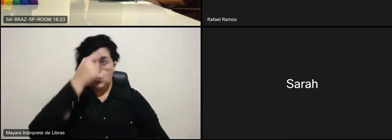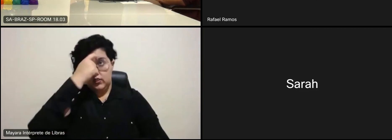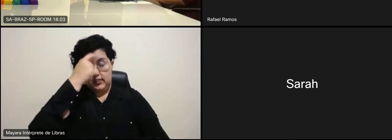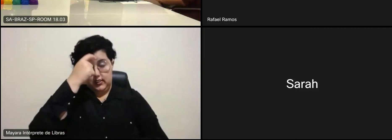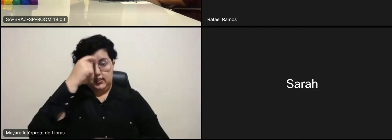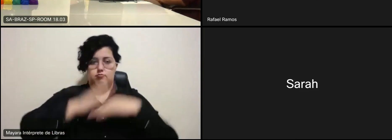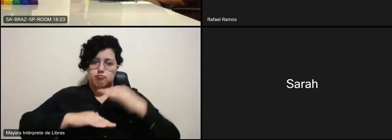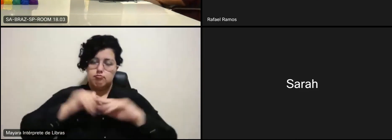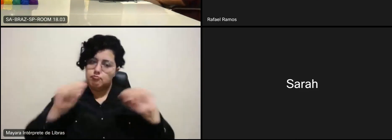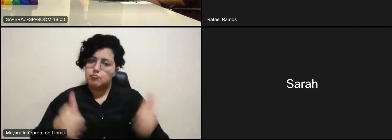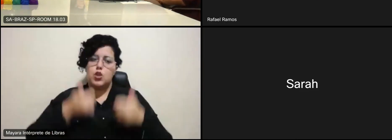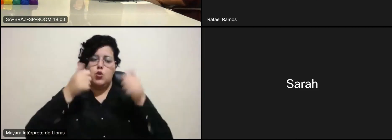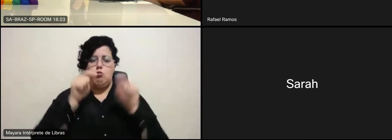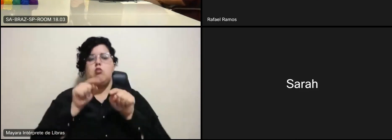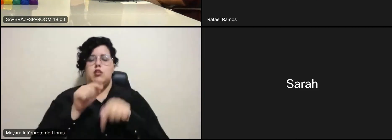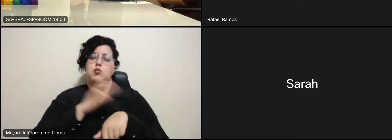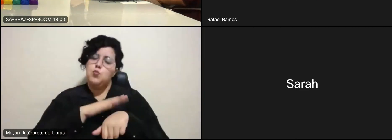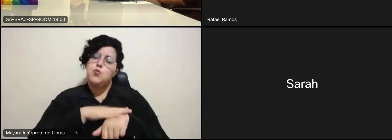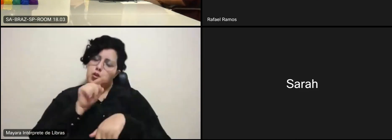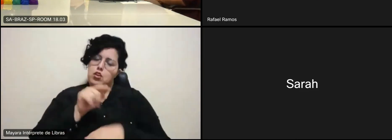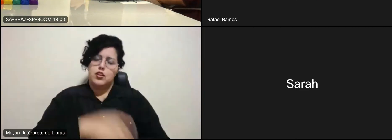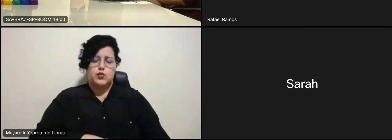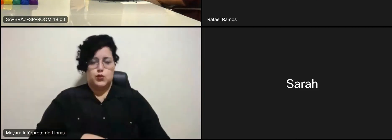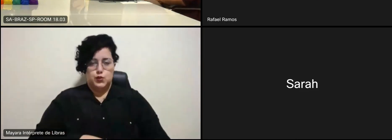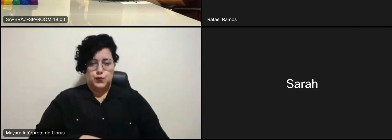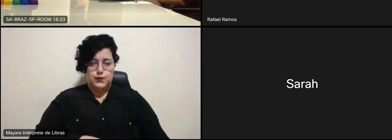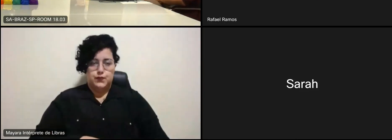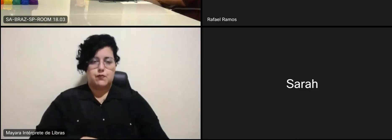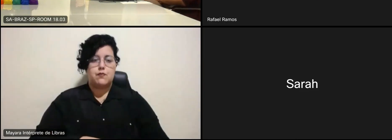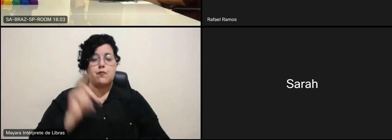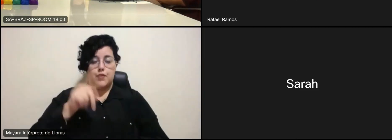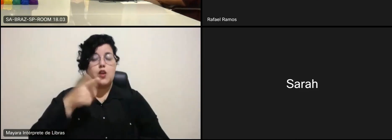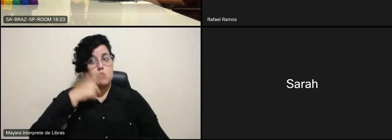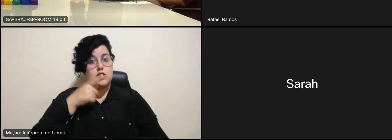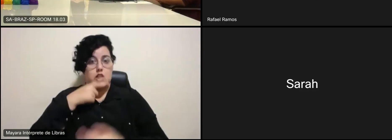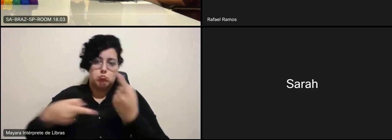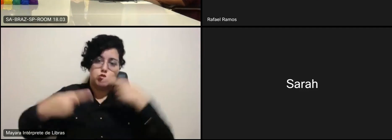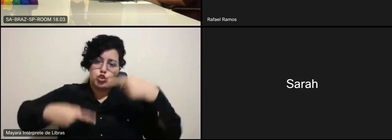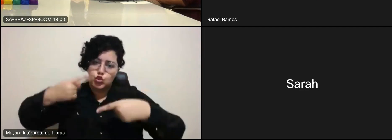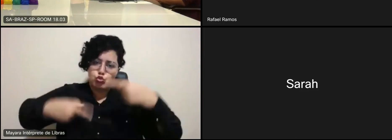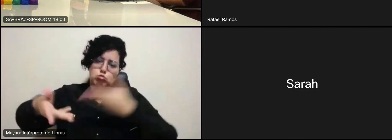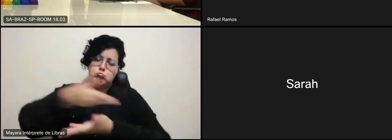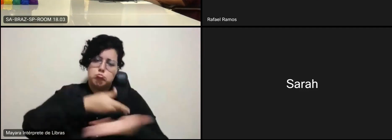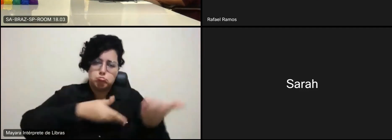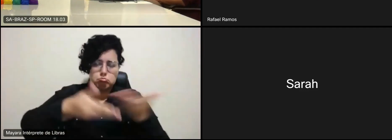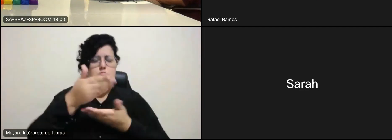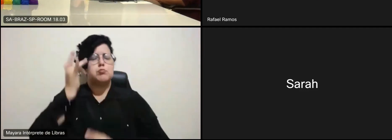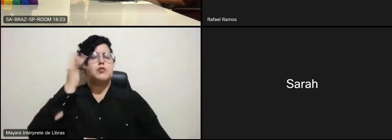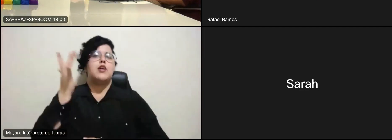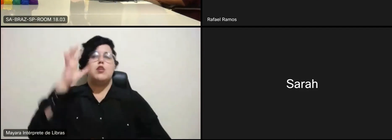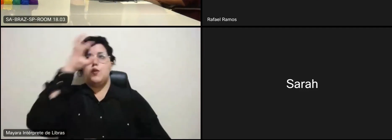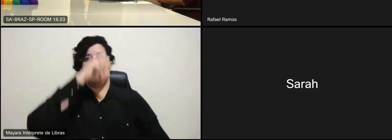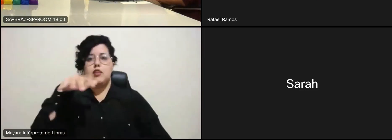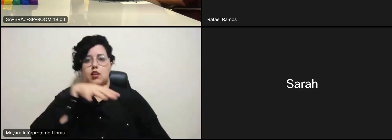que esse espaço aqui é para isso, para a gente fomentar essa discussão e a cada dia ver pessoas novas